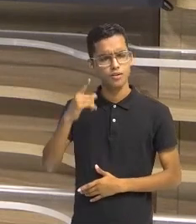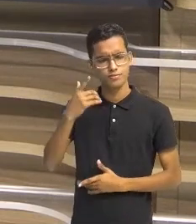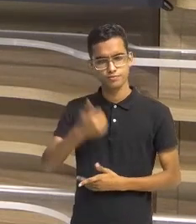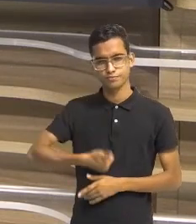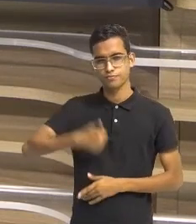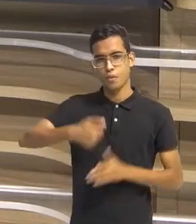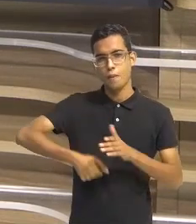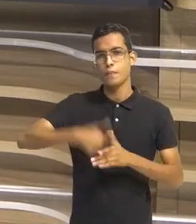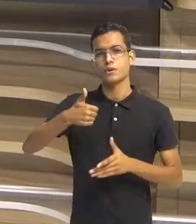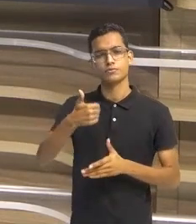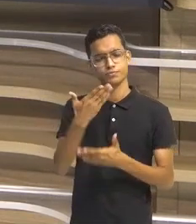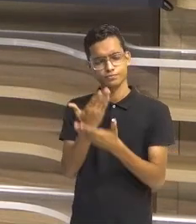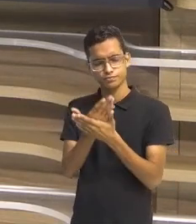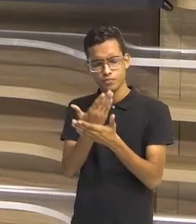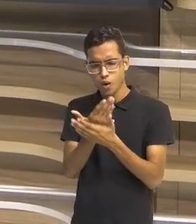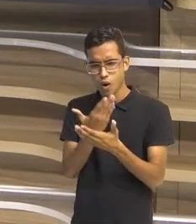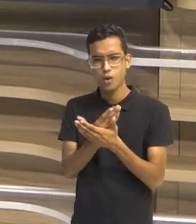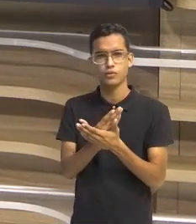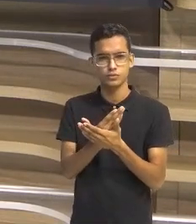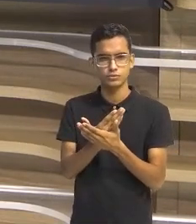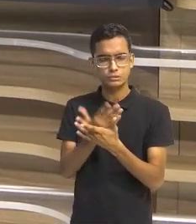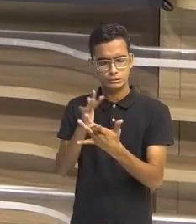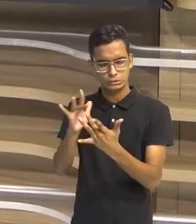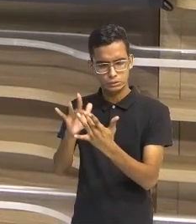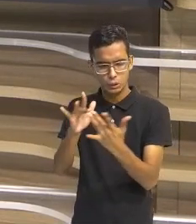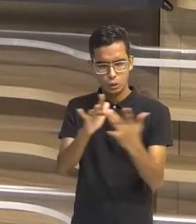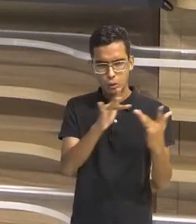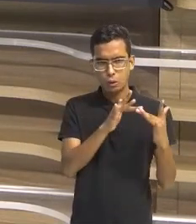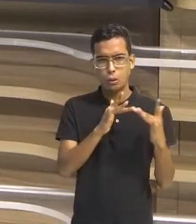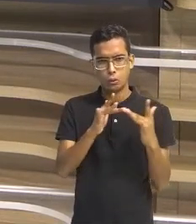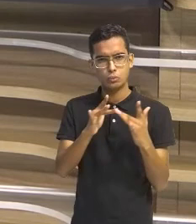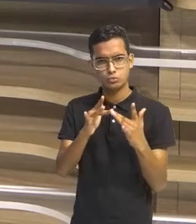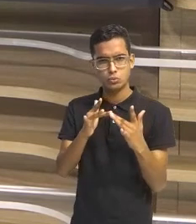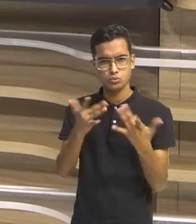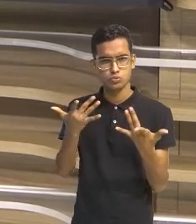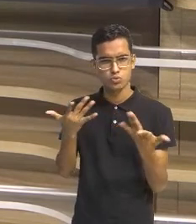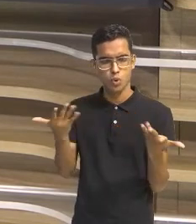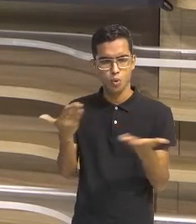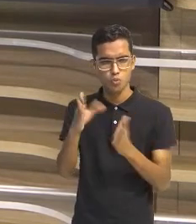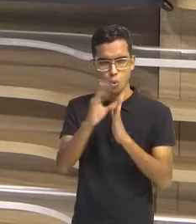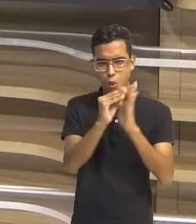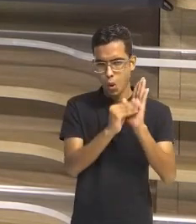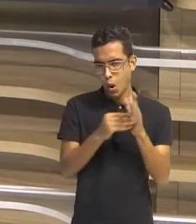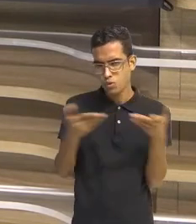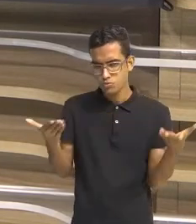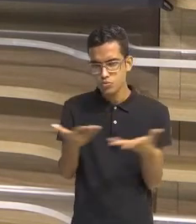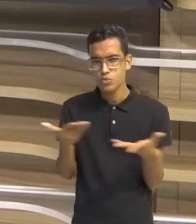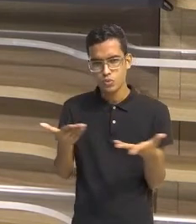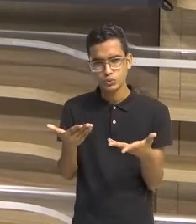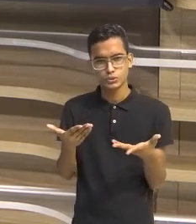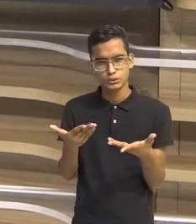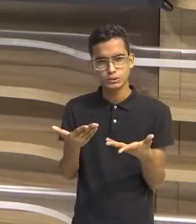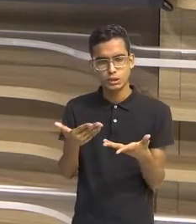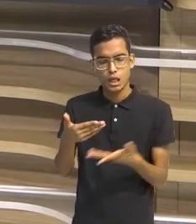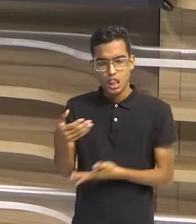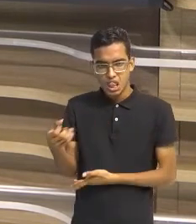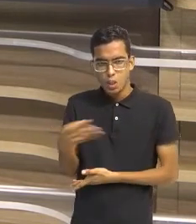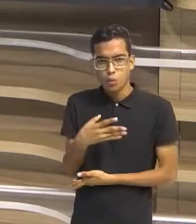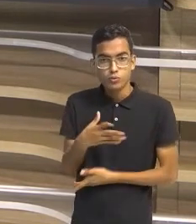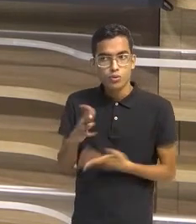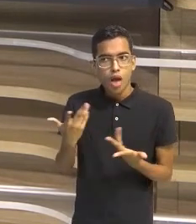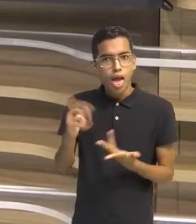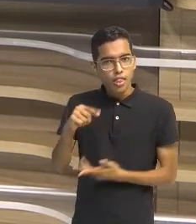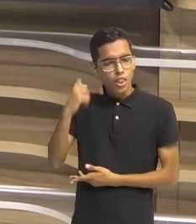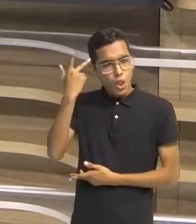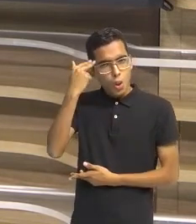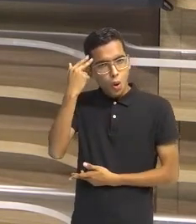primeira aula, esse primeiro contato de vocês com essas nomenclaturas, com esses radicais, é normal que vocês,